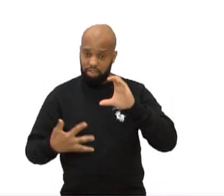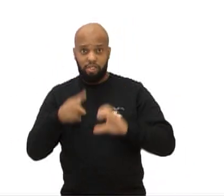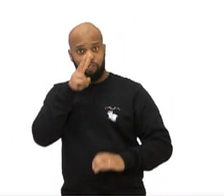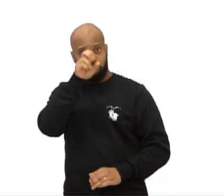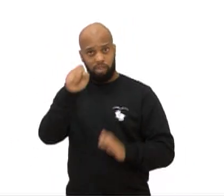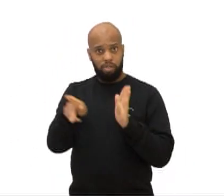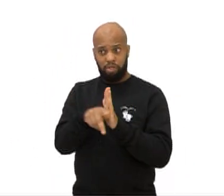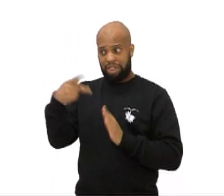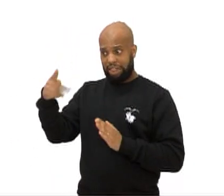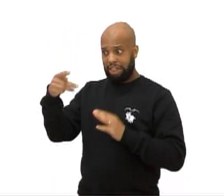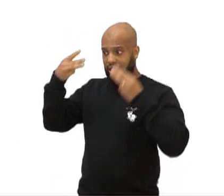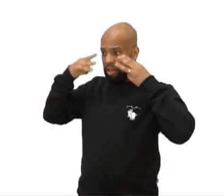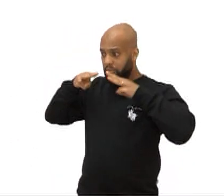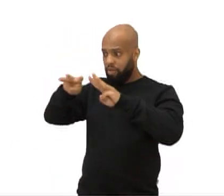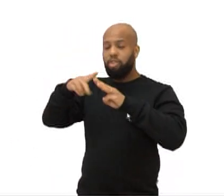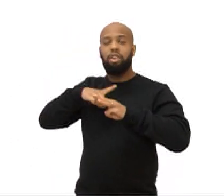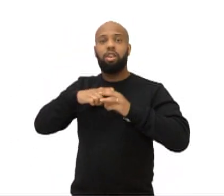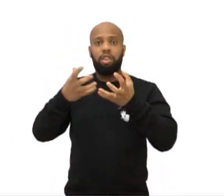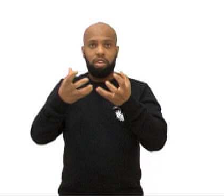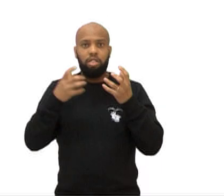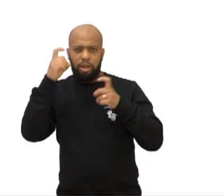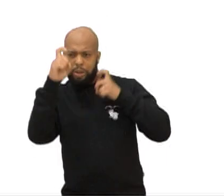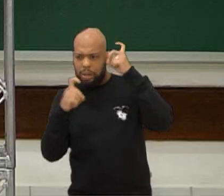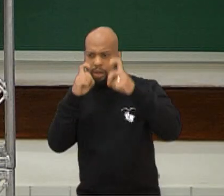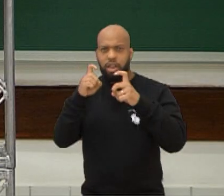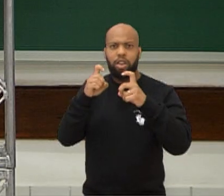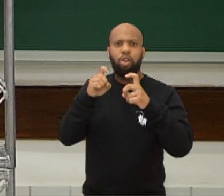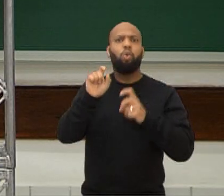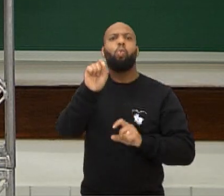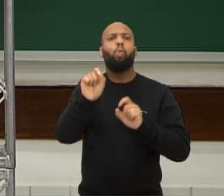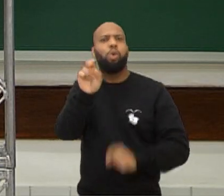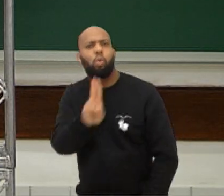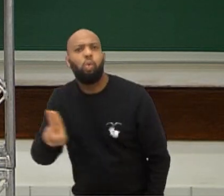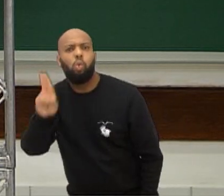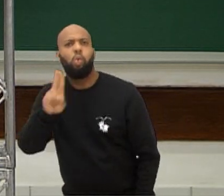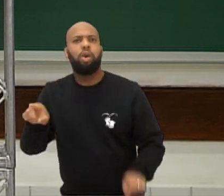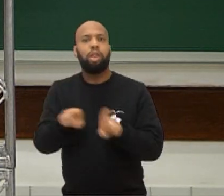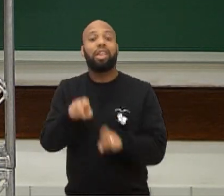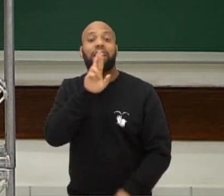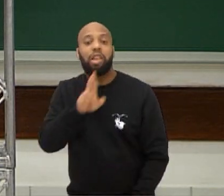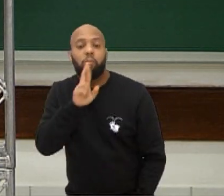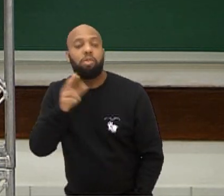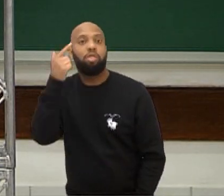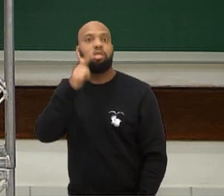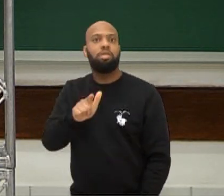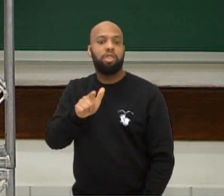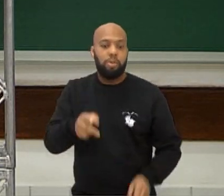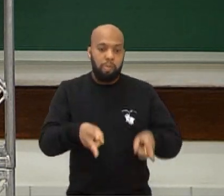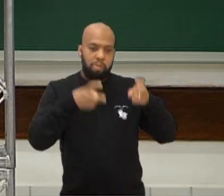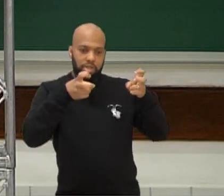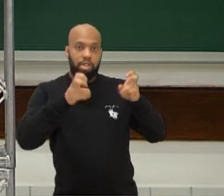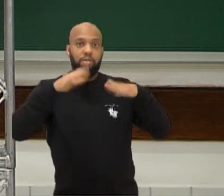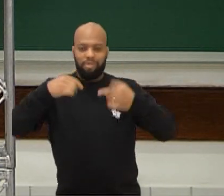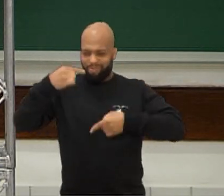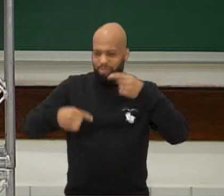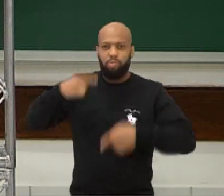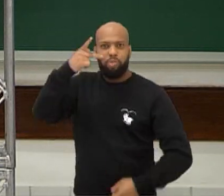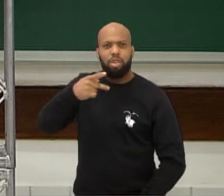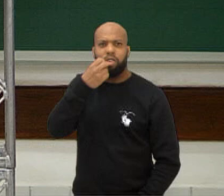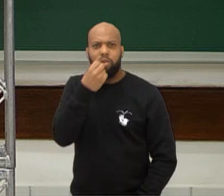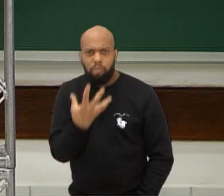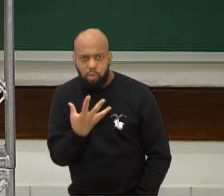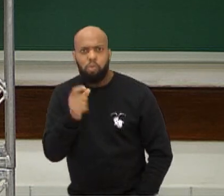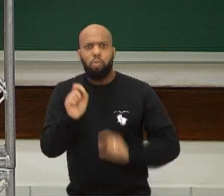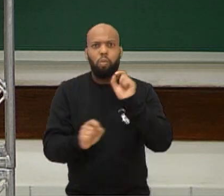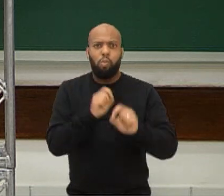se preocupar com a utilidade, com a prática, com os resultados. Então, a política eficiente,